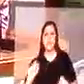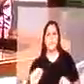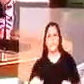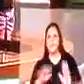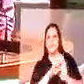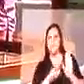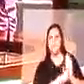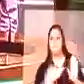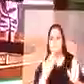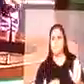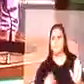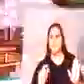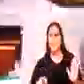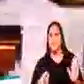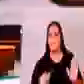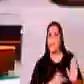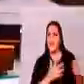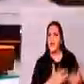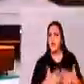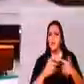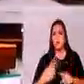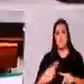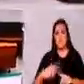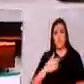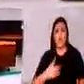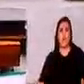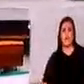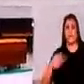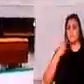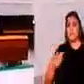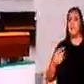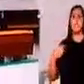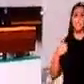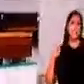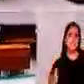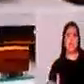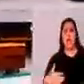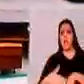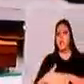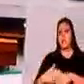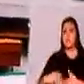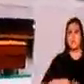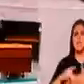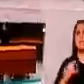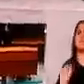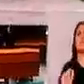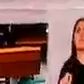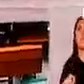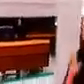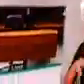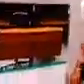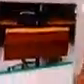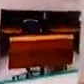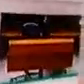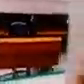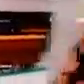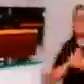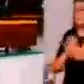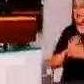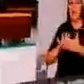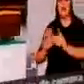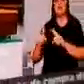reivindicação. Até agora, o governo falava que estava falando com líderes, nunca apresentou líder nenhum, entrava em negociação e